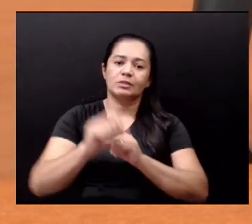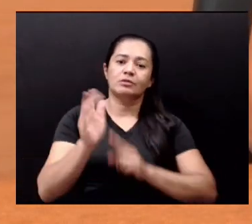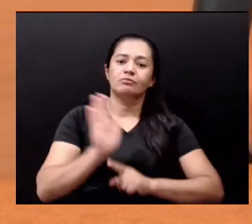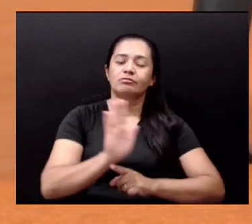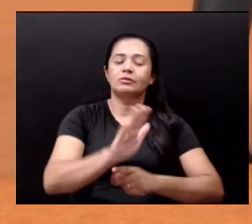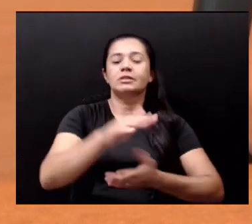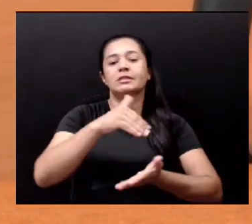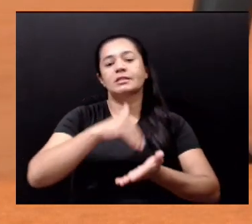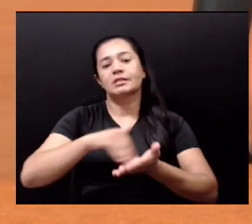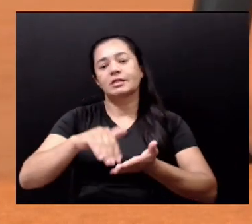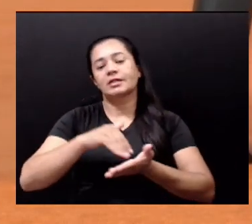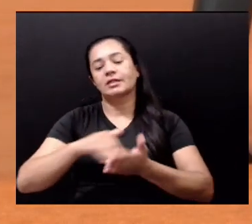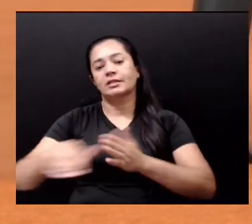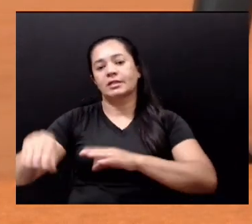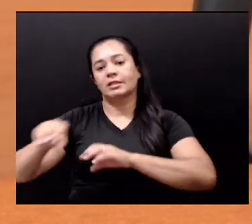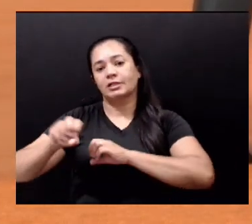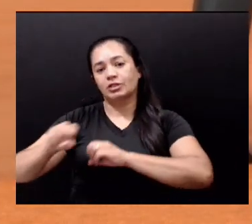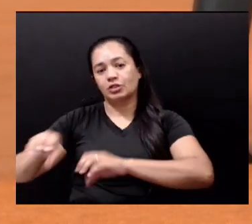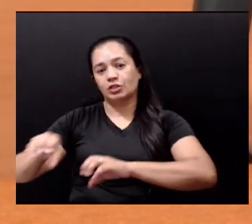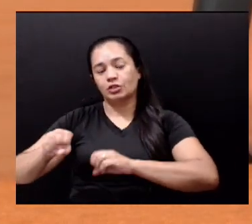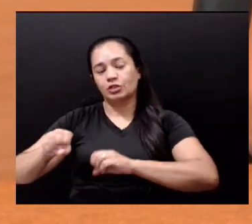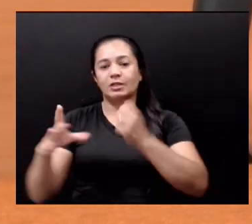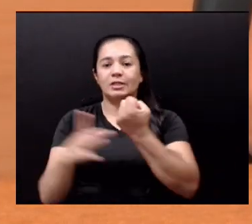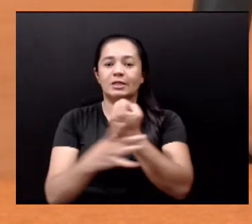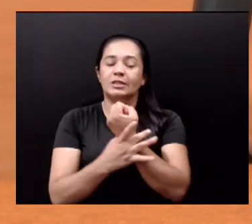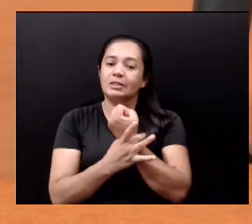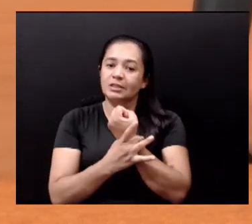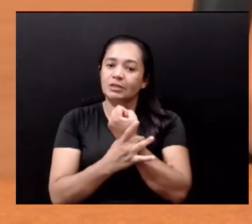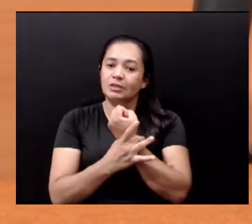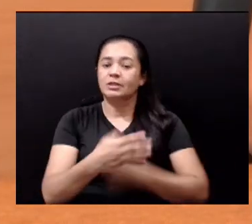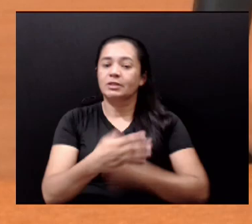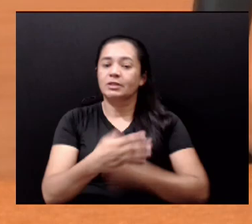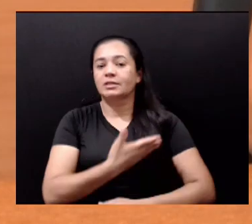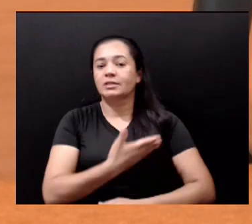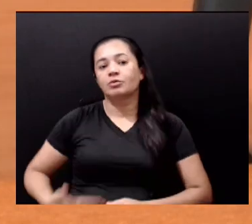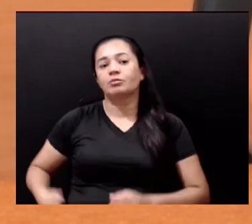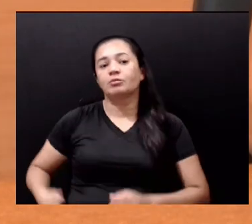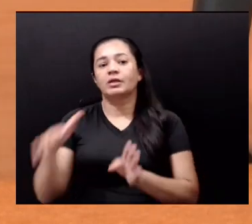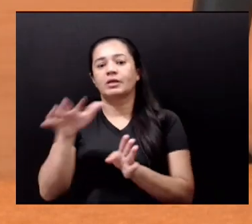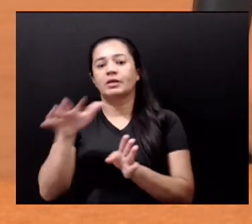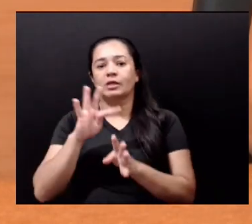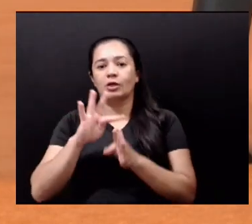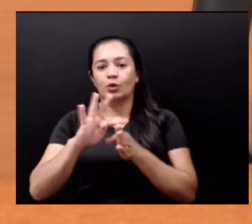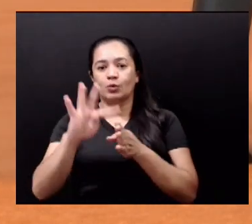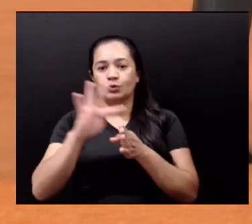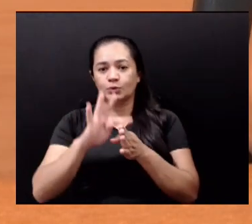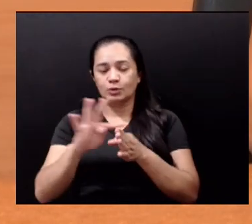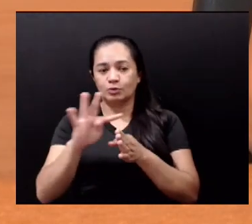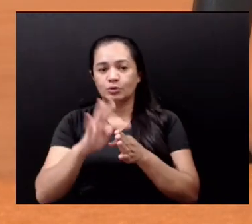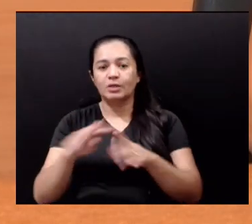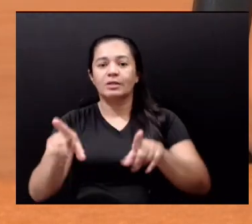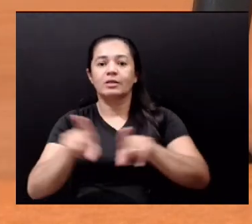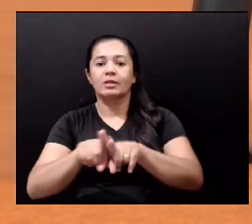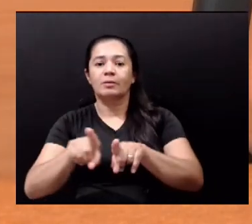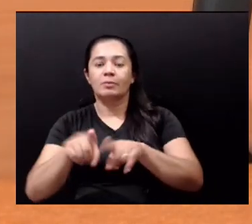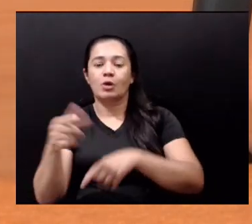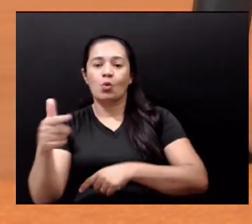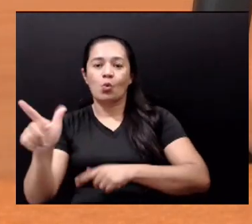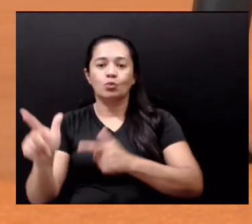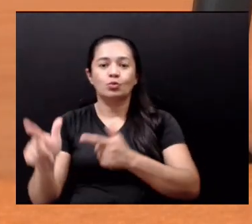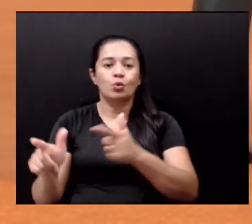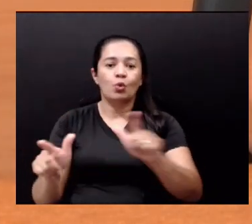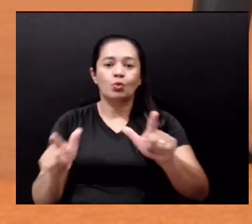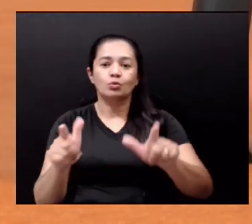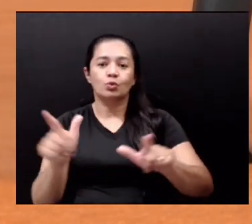Pública, Conselho Tutelar e outros, e também a notificação de outros municípios que dizem respeito aos residentes em